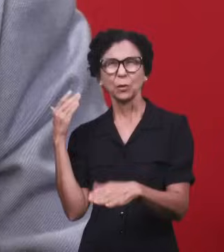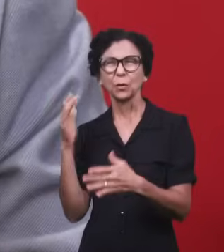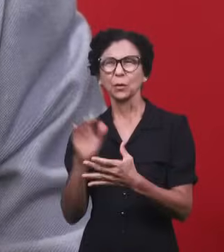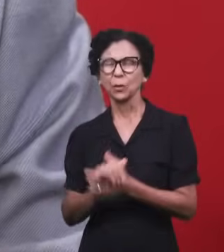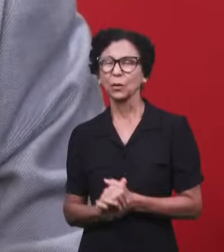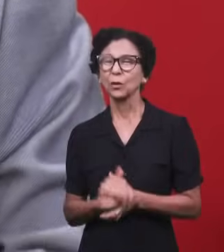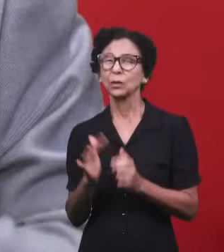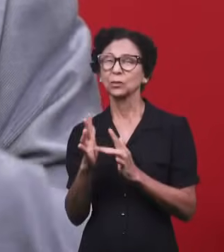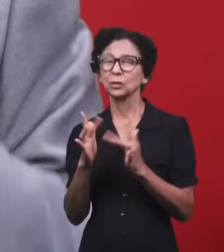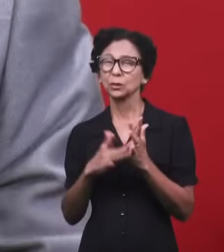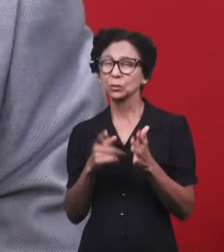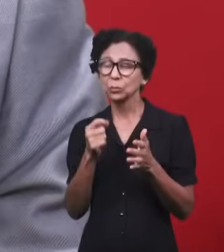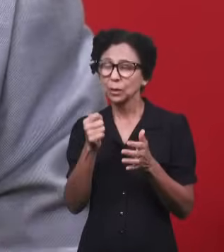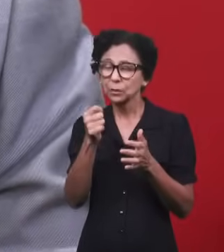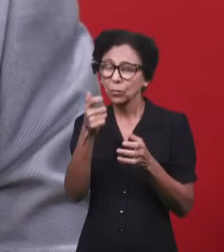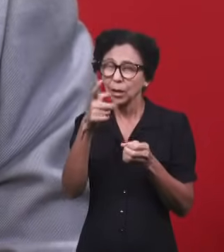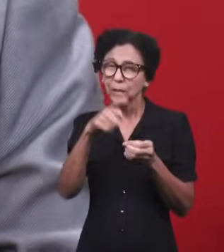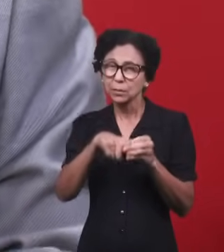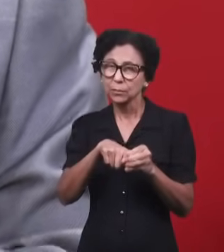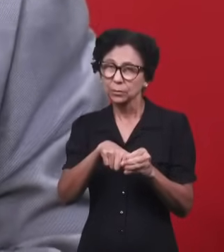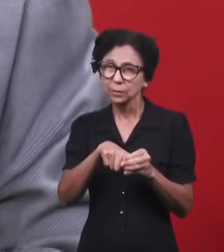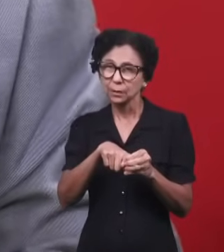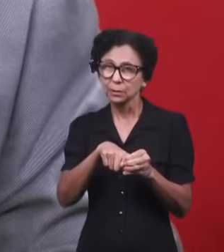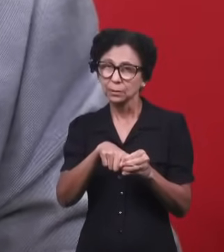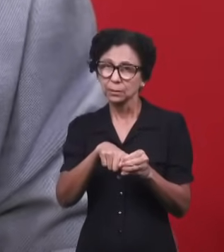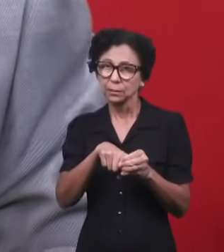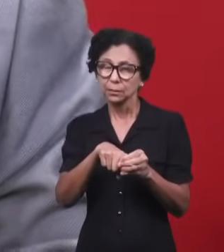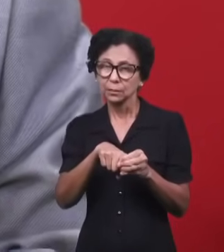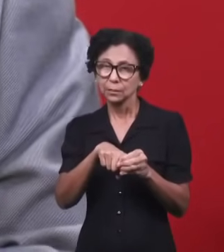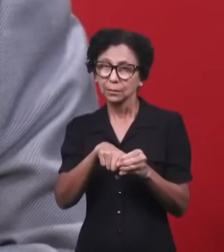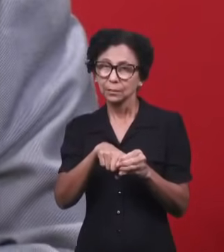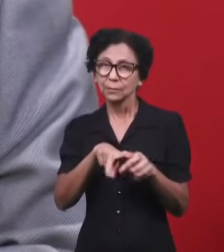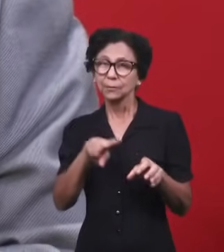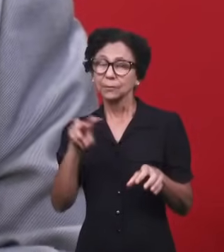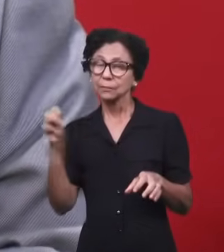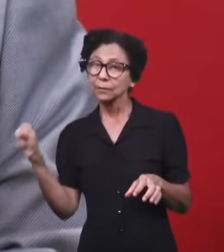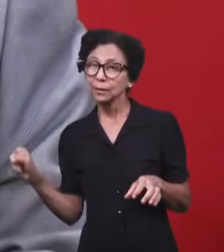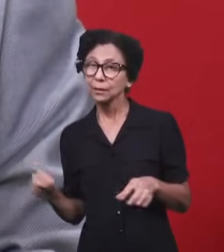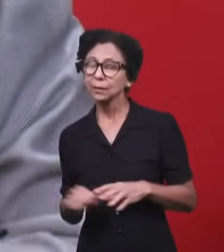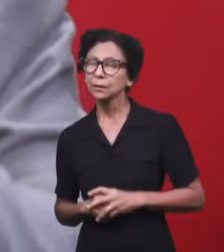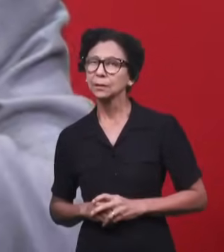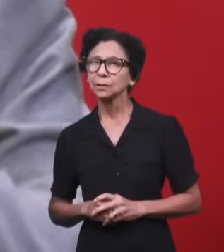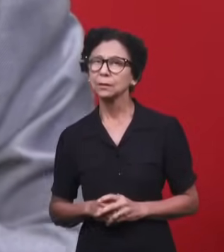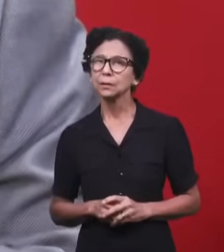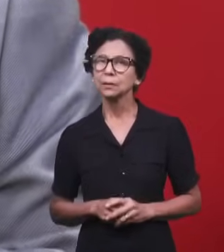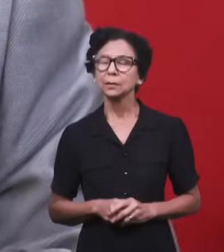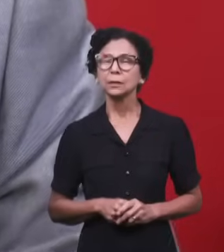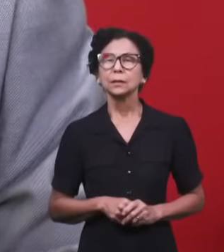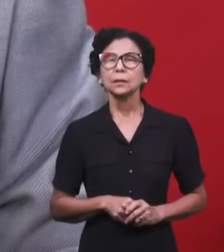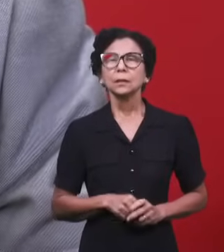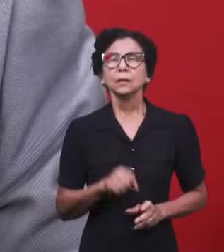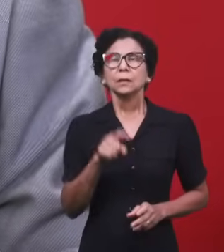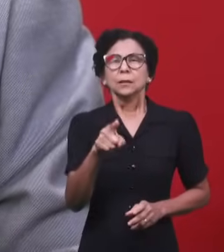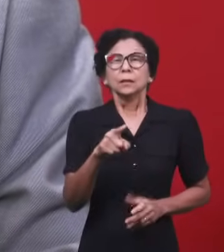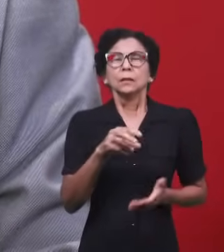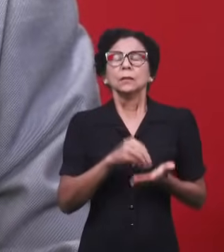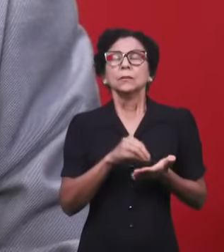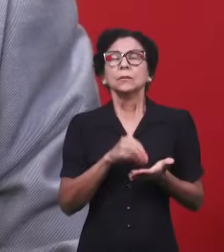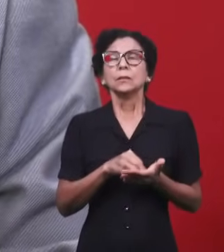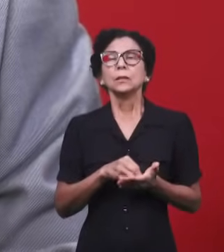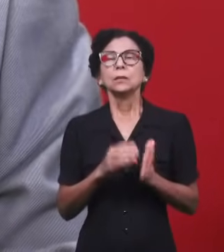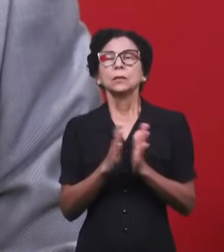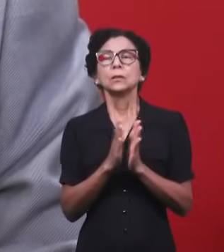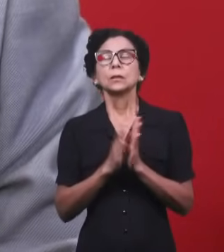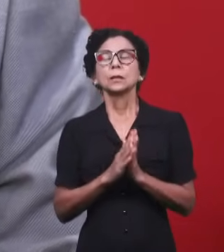o juízo está chegando, Jesus está voltando. Tens alguém mais aqui? Tem alguém mais por quem você não está orando ainda na